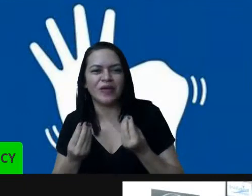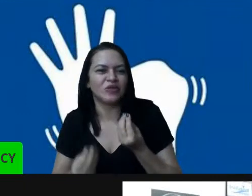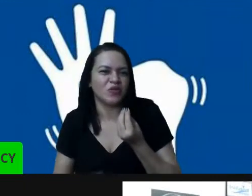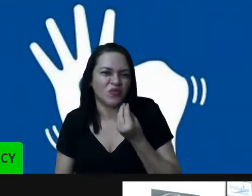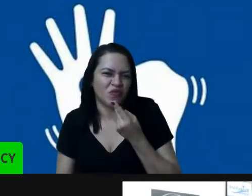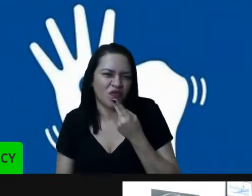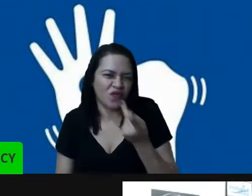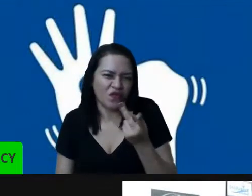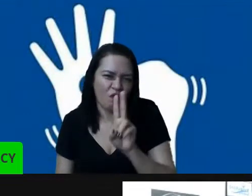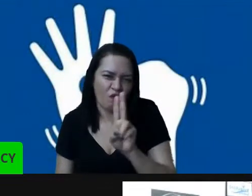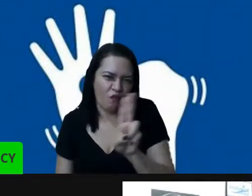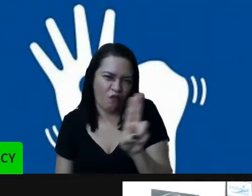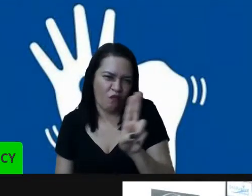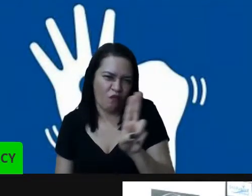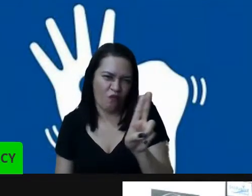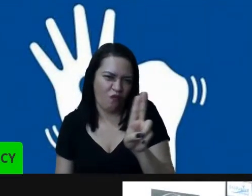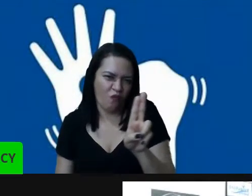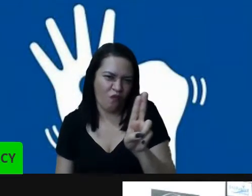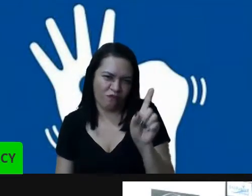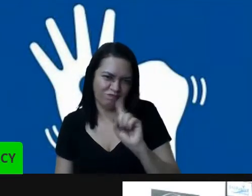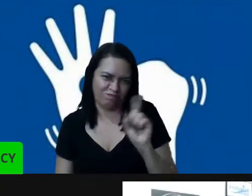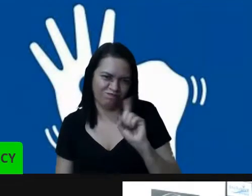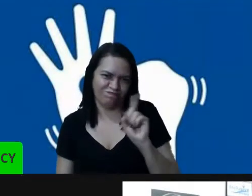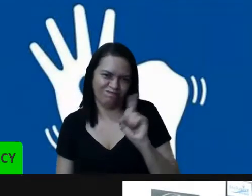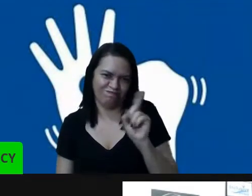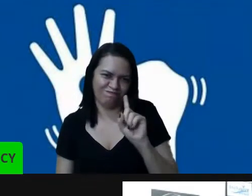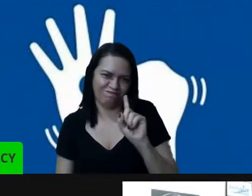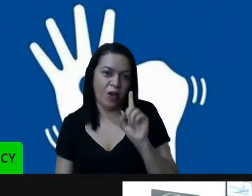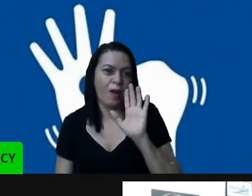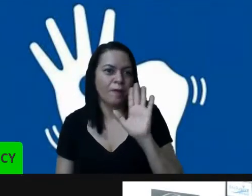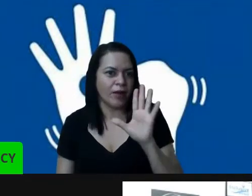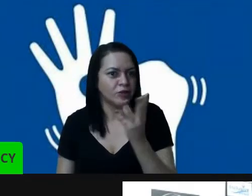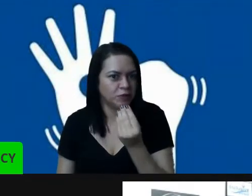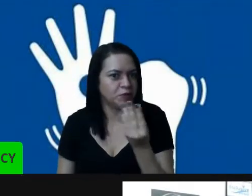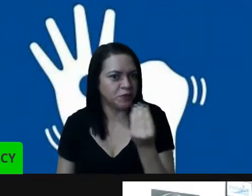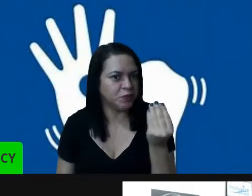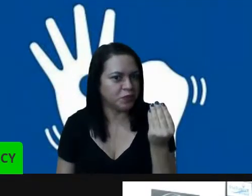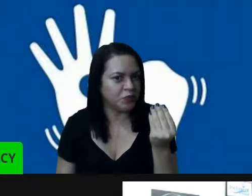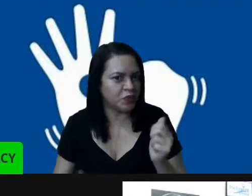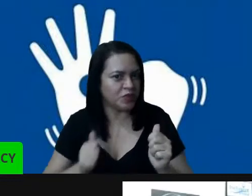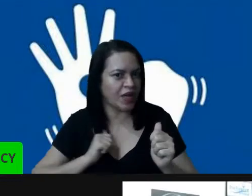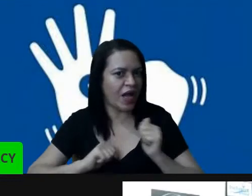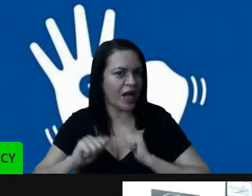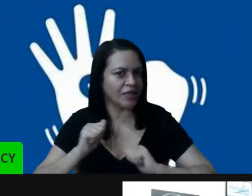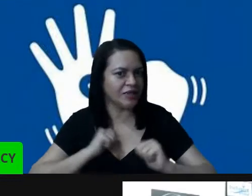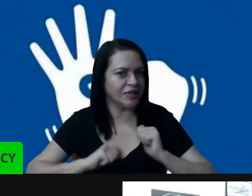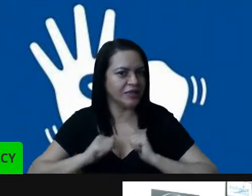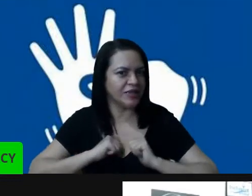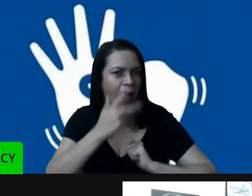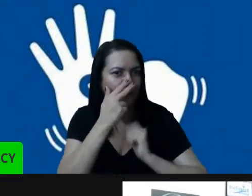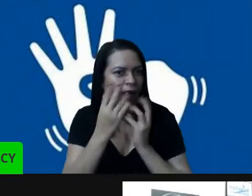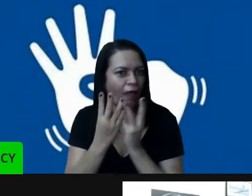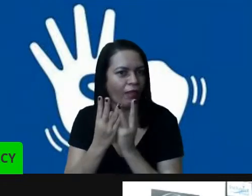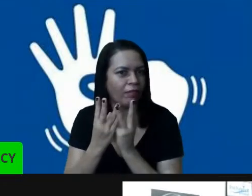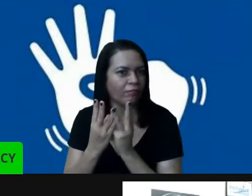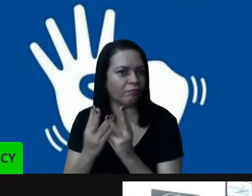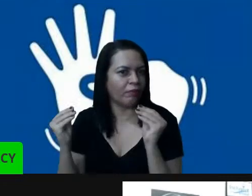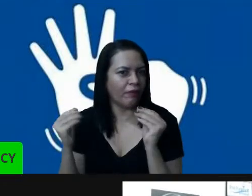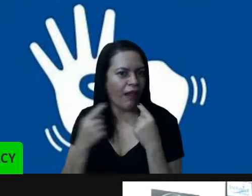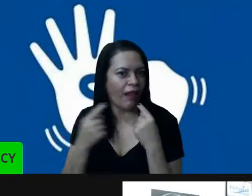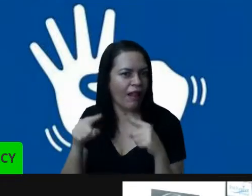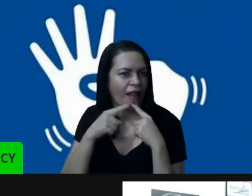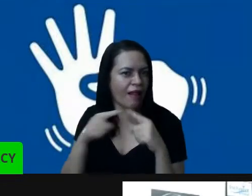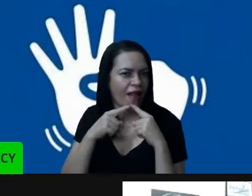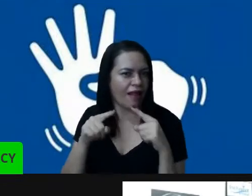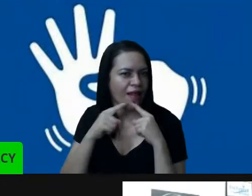mas que foi deplorável, né? Então, mas tem artista que está fazendo por modinha. Que viu, ah,